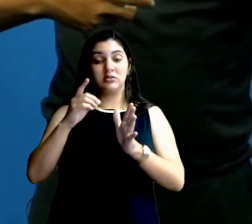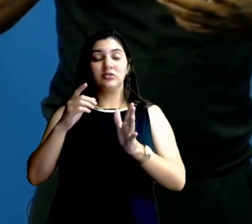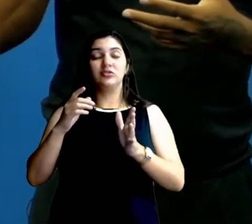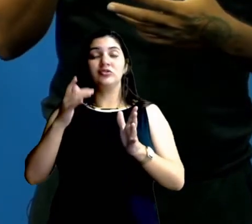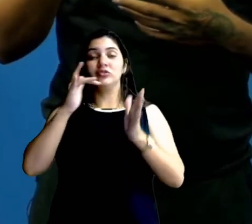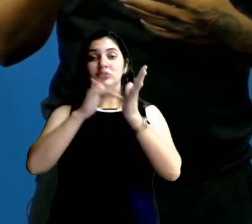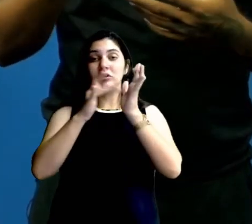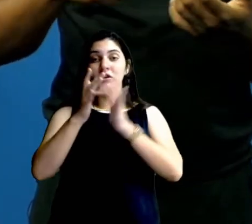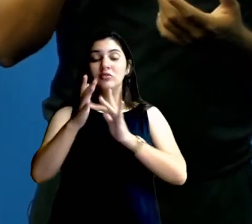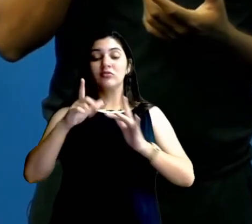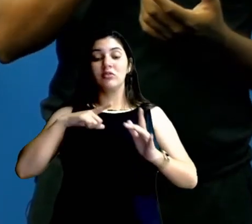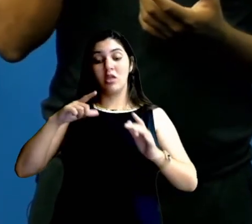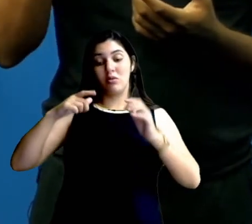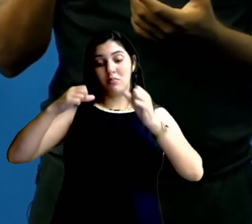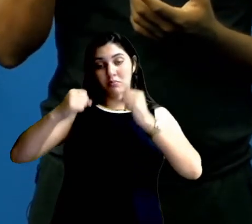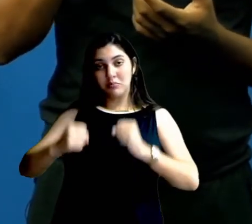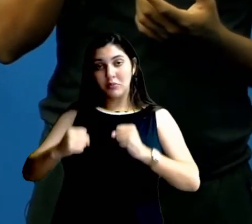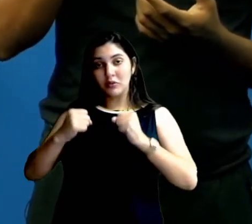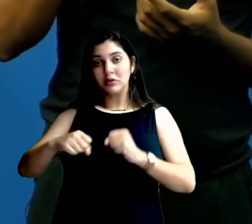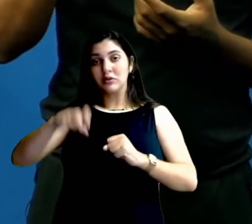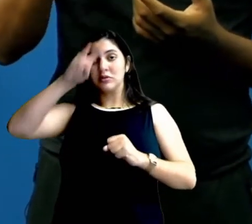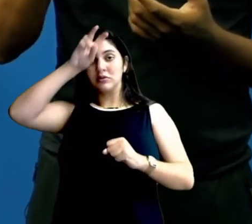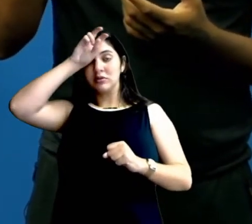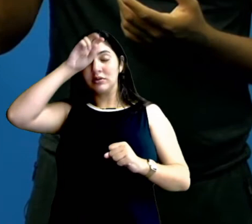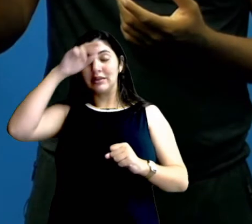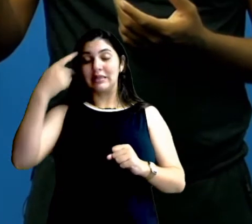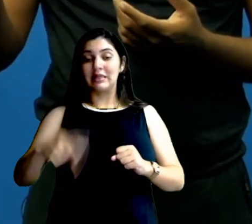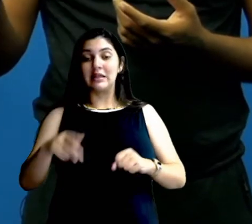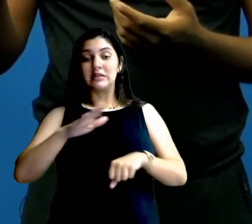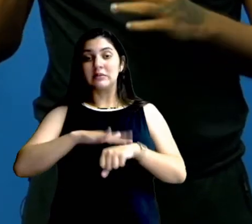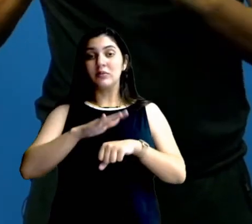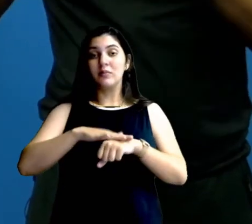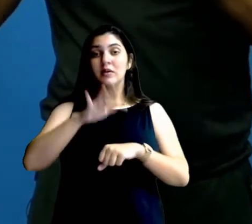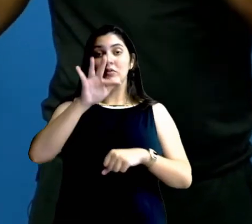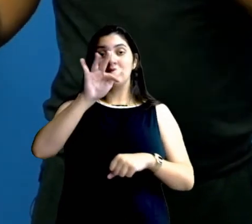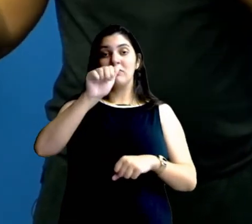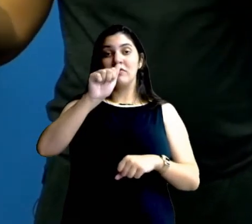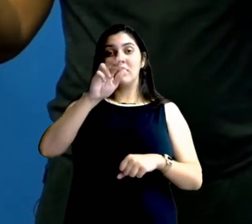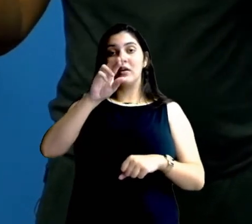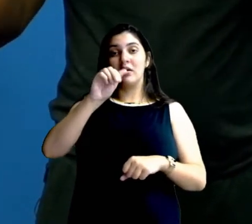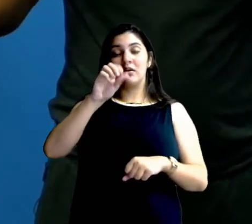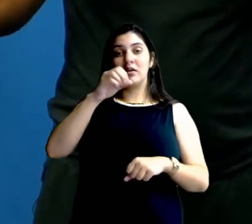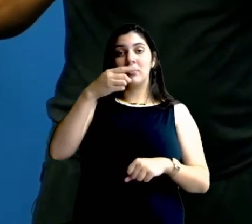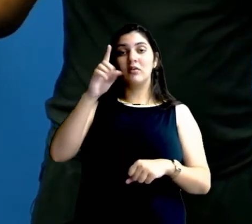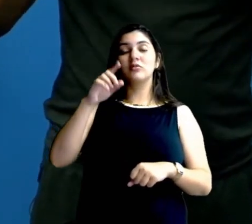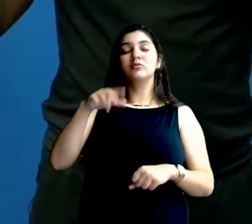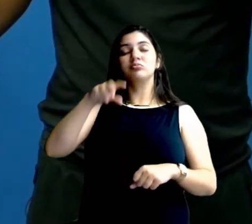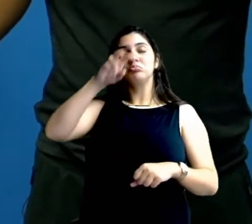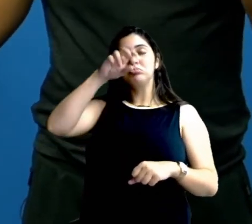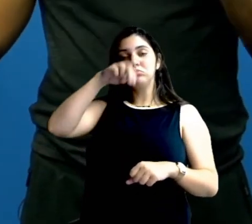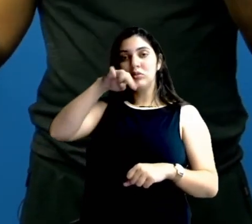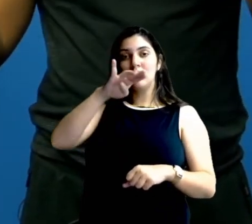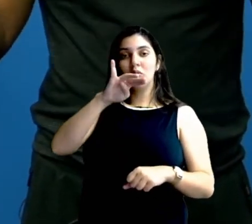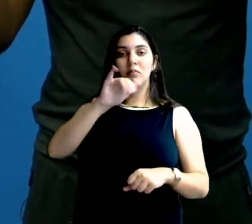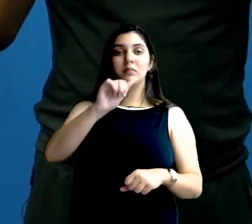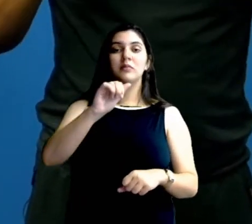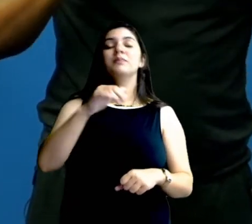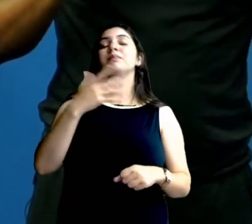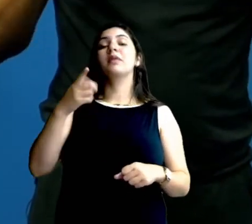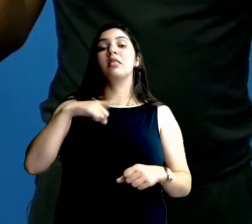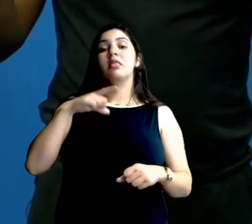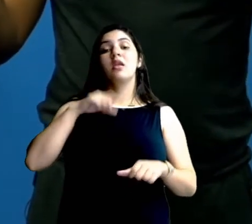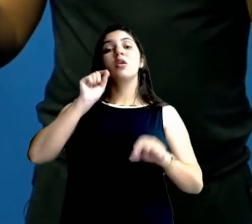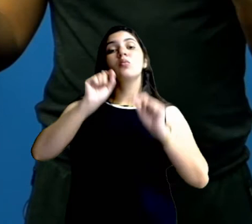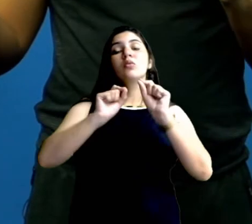né do e os egípcios e aí Neste período os faróis agora serão núbios E aí a novamente essa troca cultural